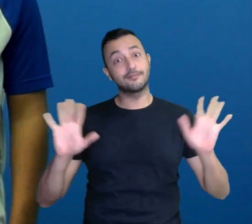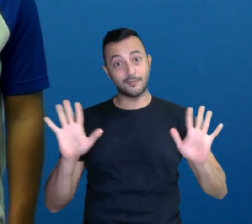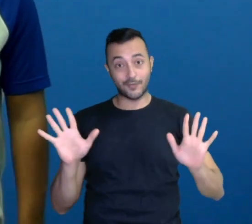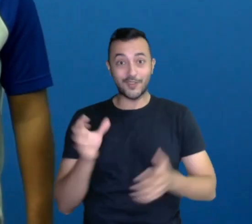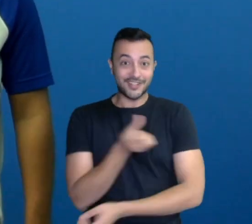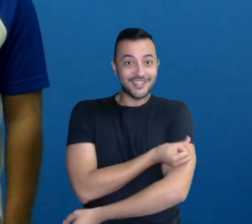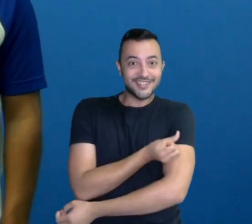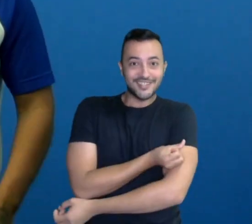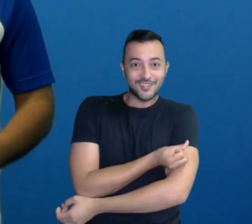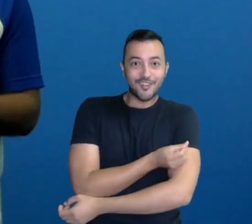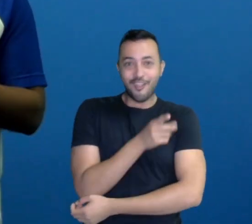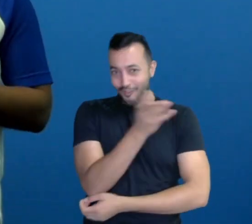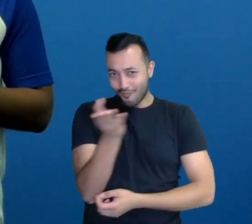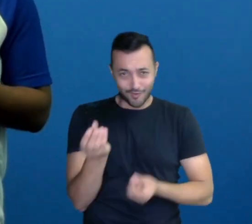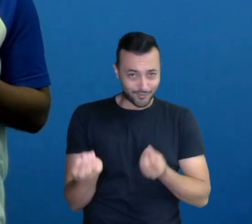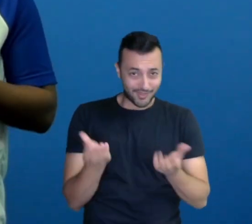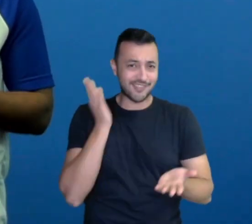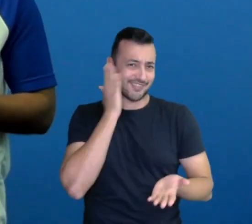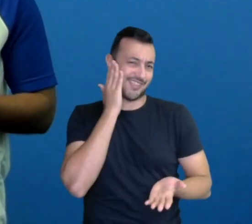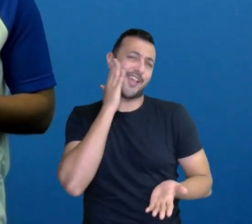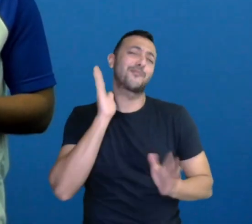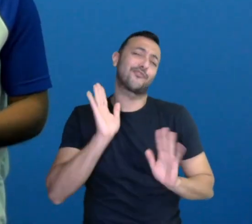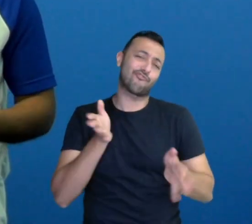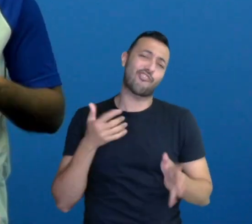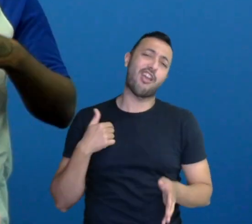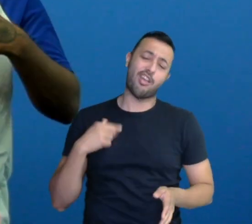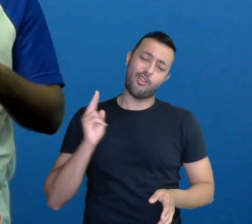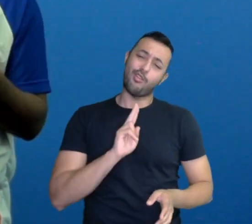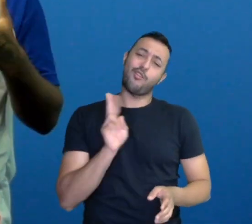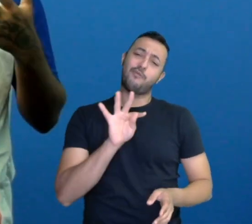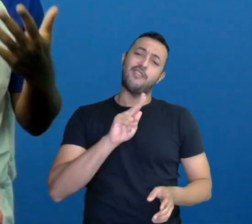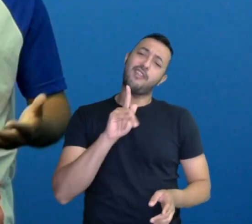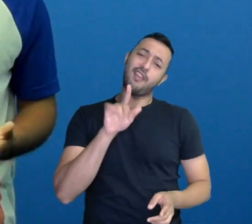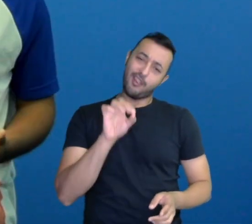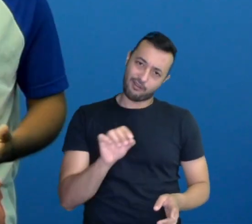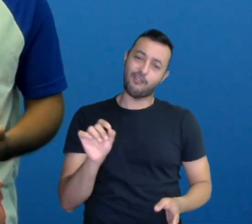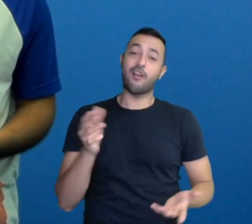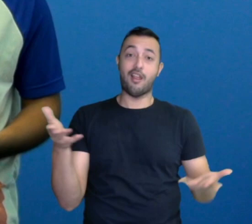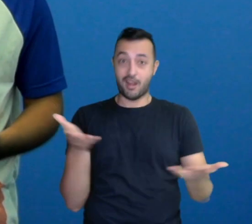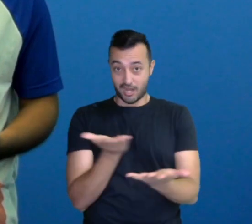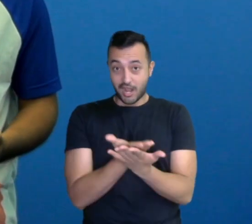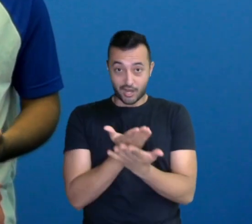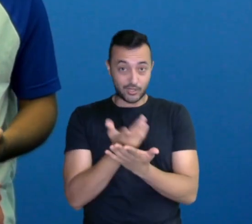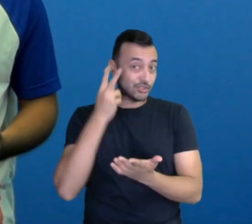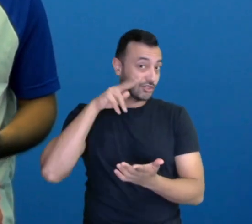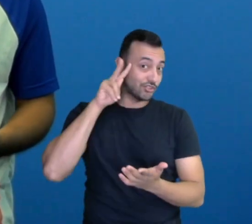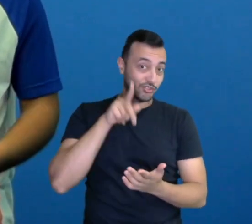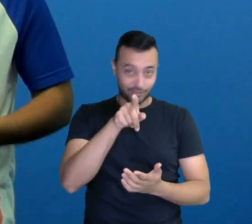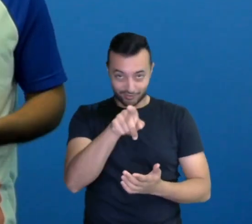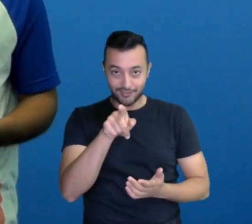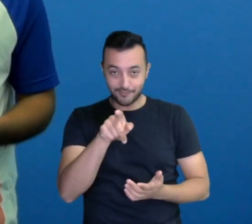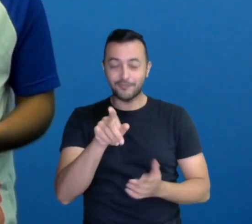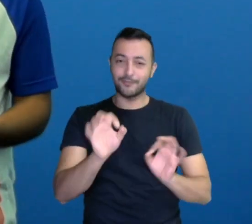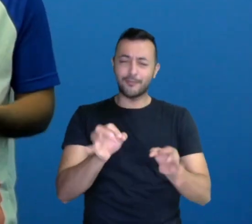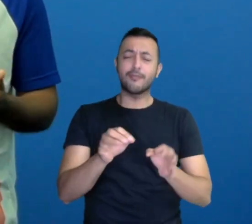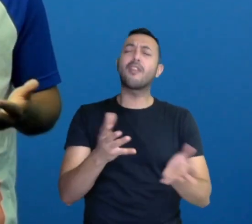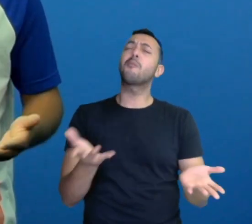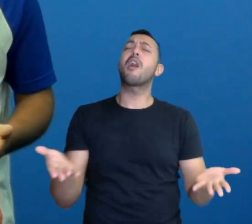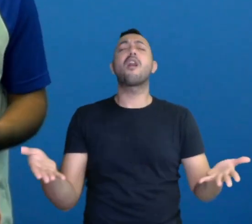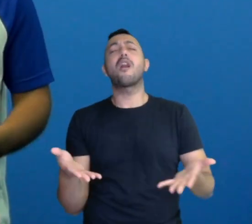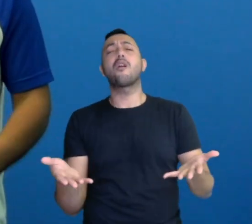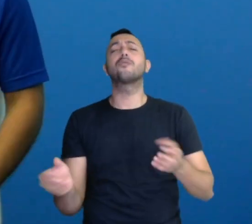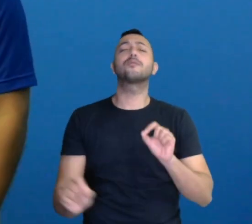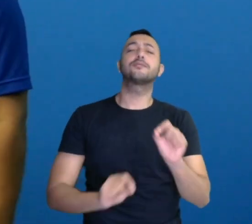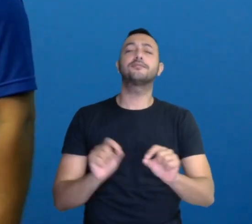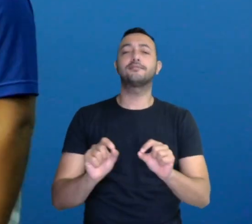Olá, turma do sexto ano. Como vocês já sabem, eu sou o professor Tiago e eu vou estar em mais uma aula de história com vocês, certo? E professor, o que é que a gente vai